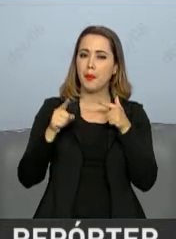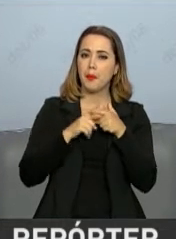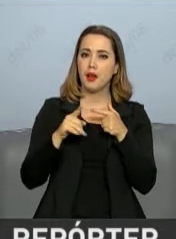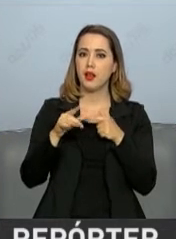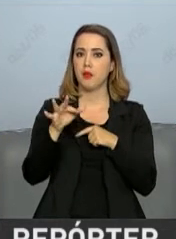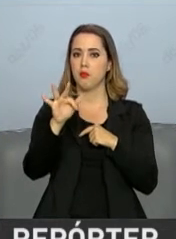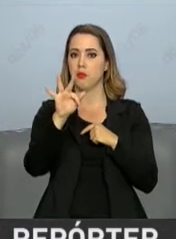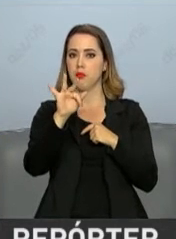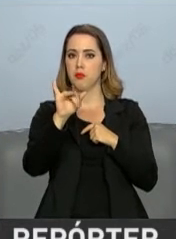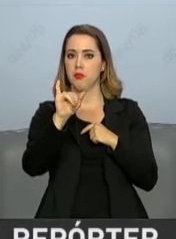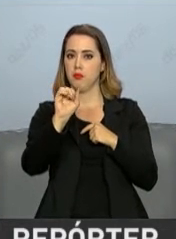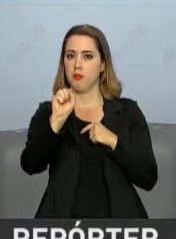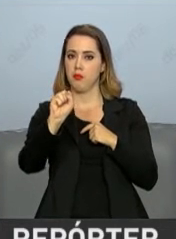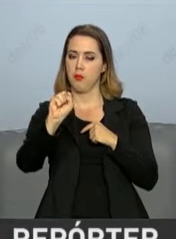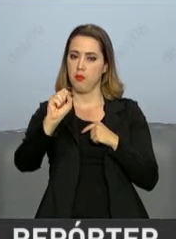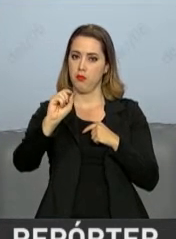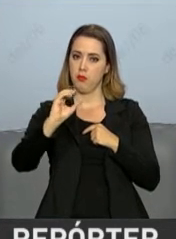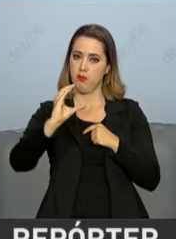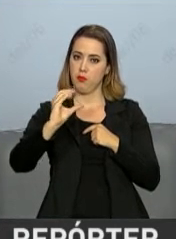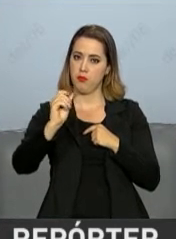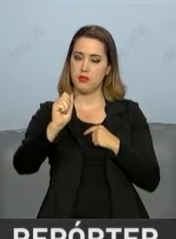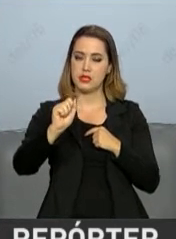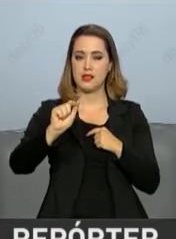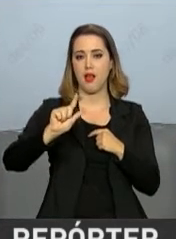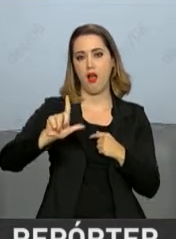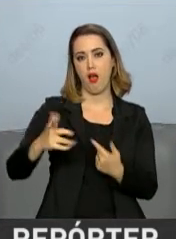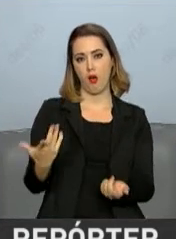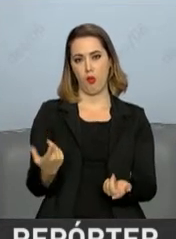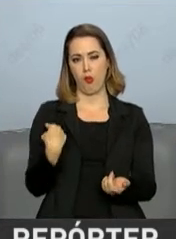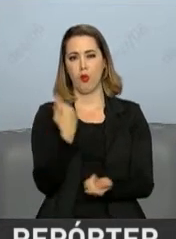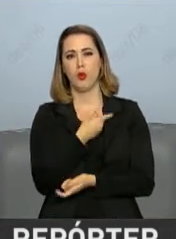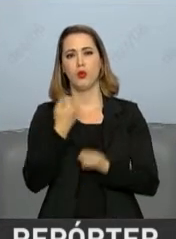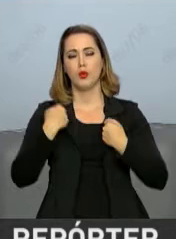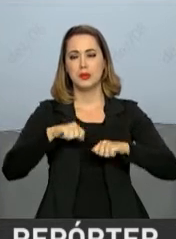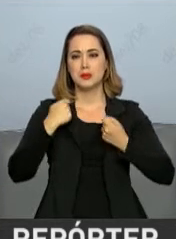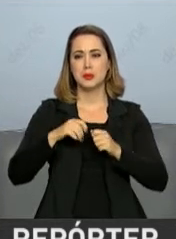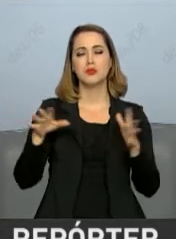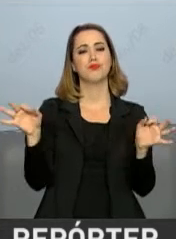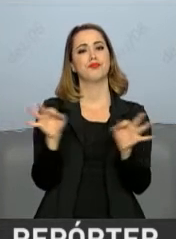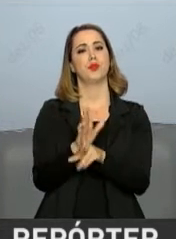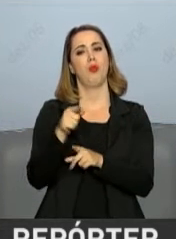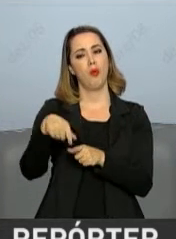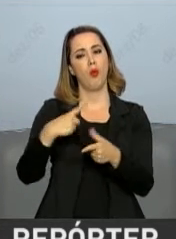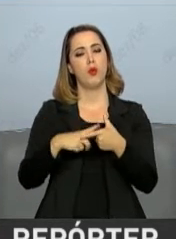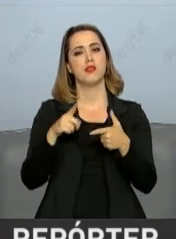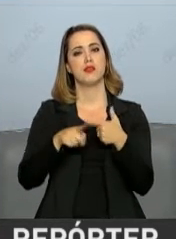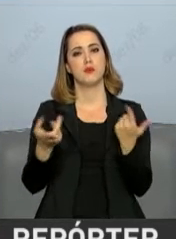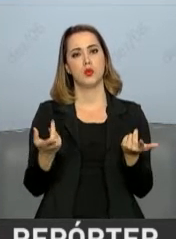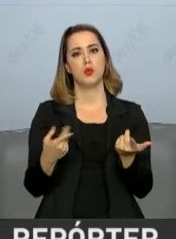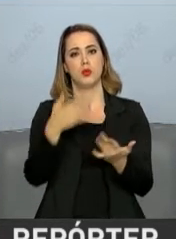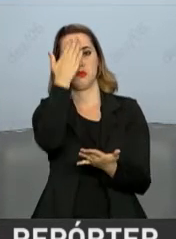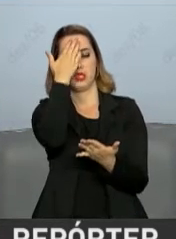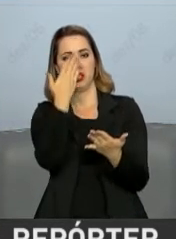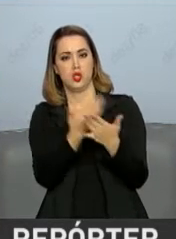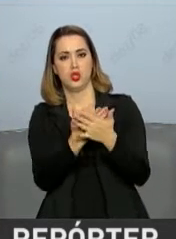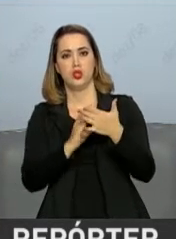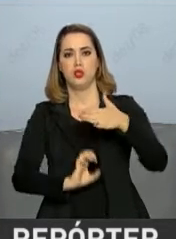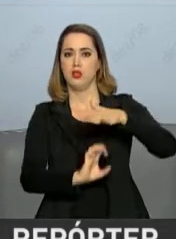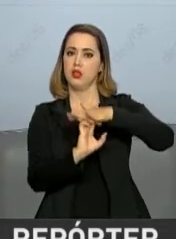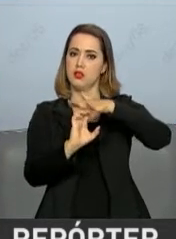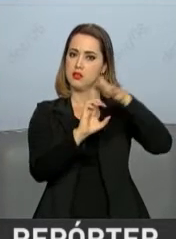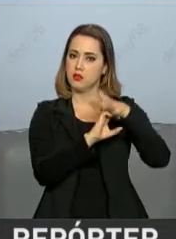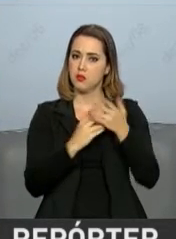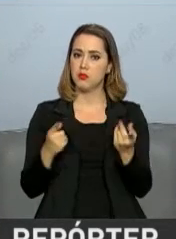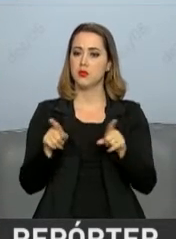homólogo de tudo resolvido apenas com a questão fiscal ea gente resolve a questão de confiança do empresário ea